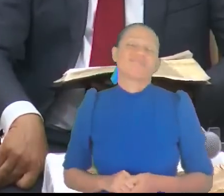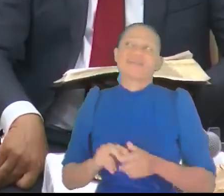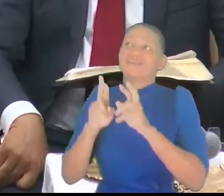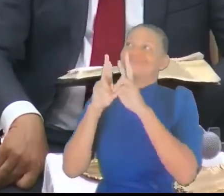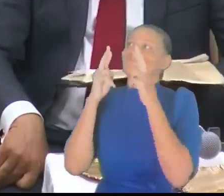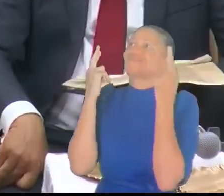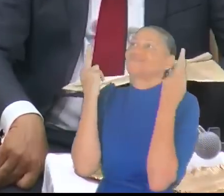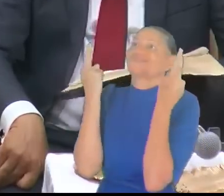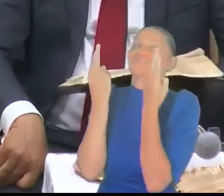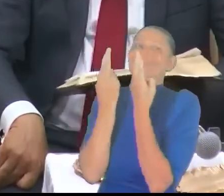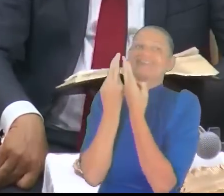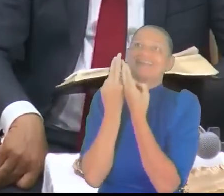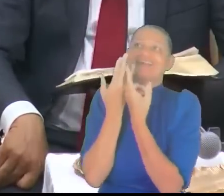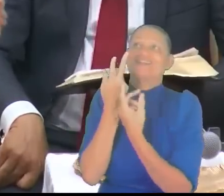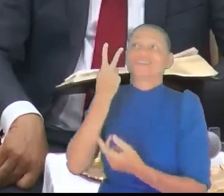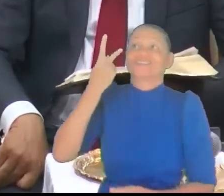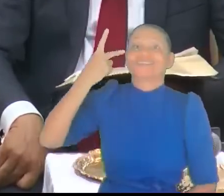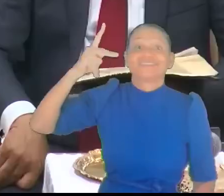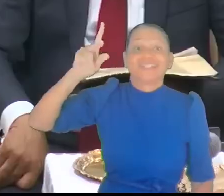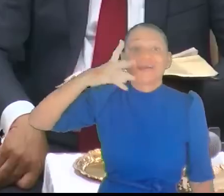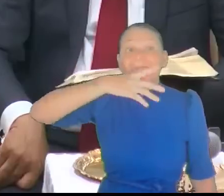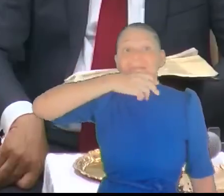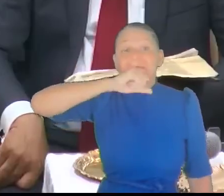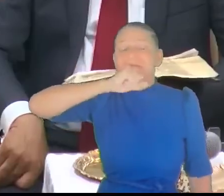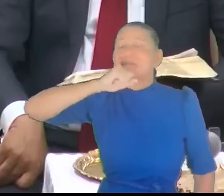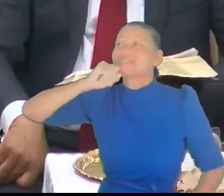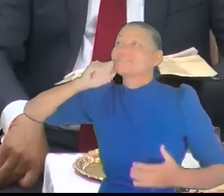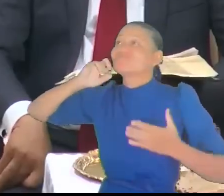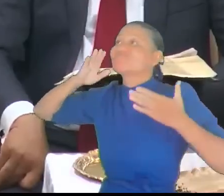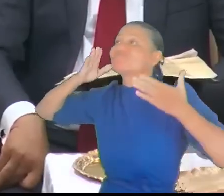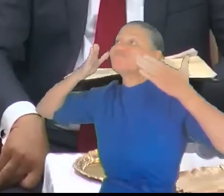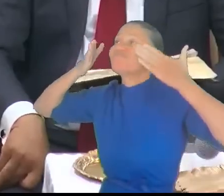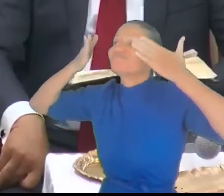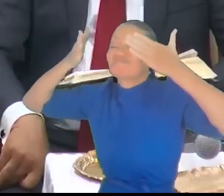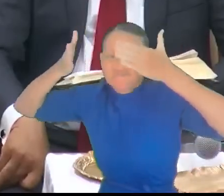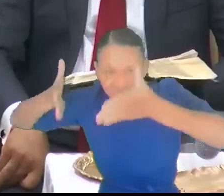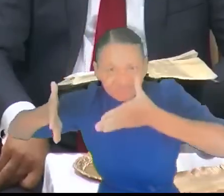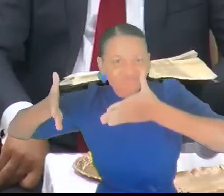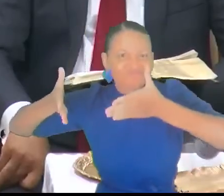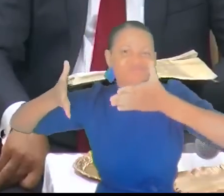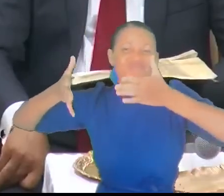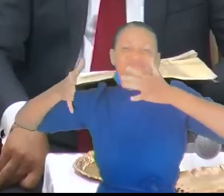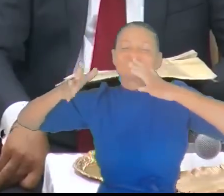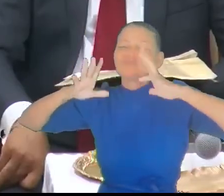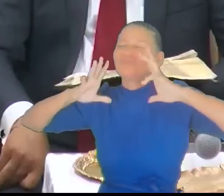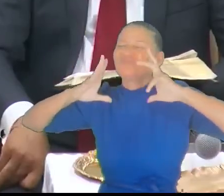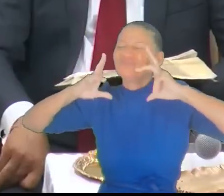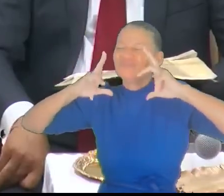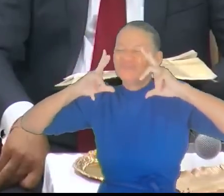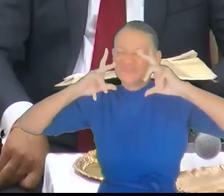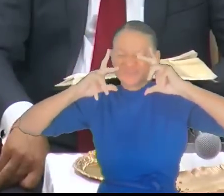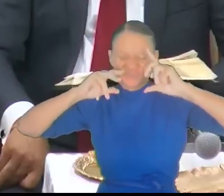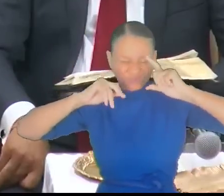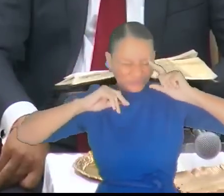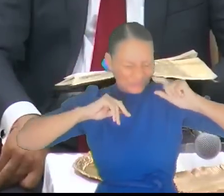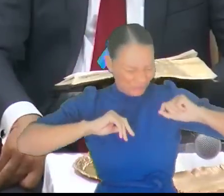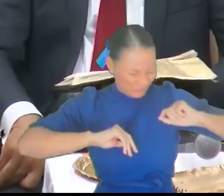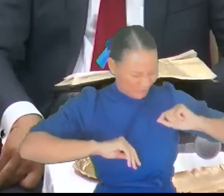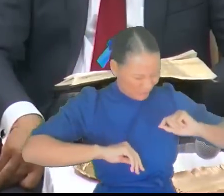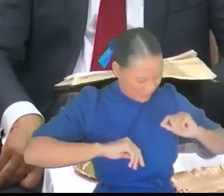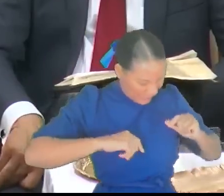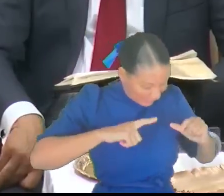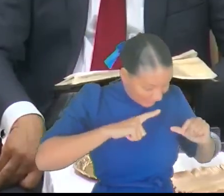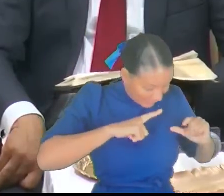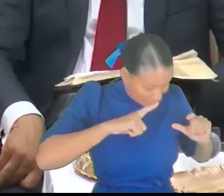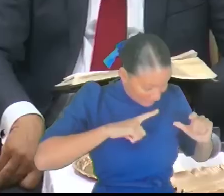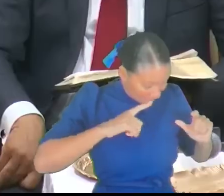Pai. Quando eu chegar lá, quando você chega lá, todo resquício de treva,